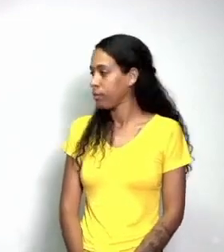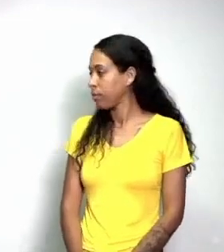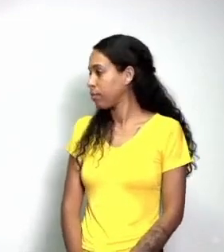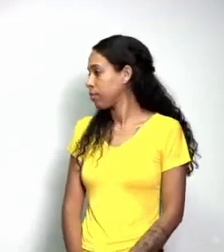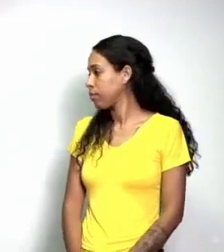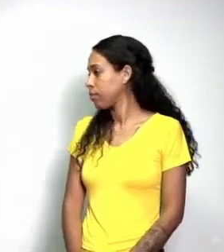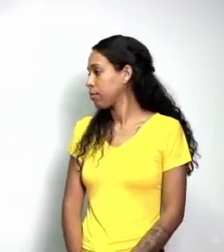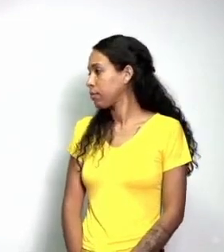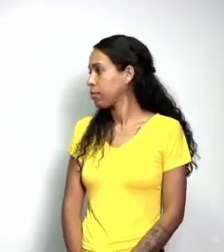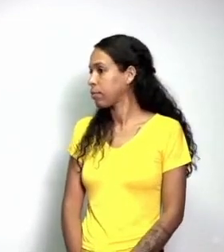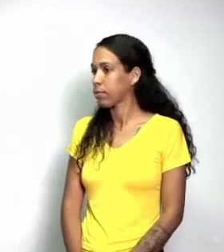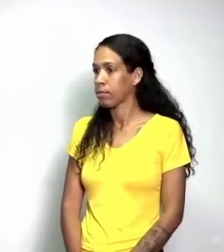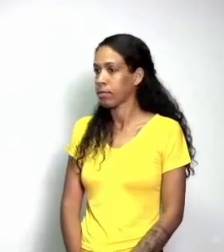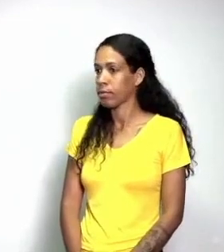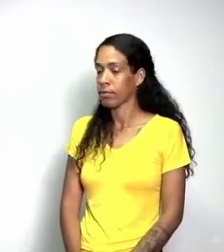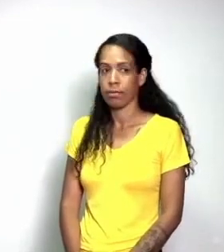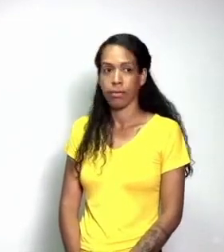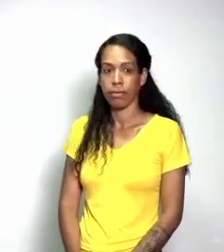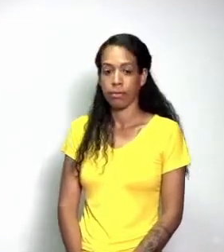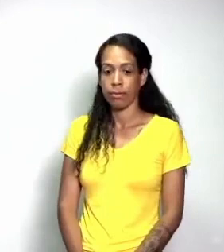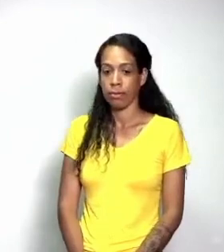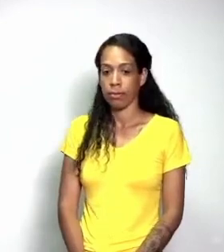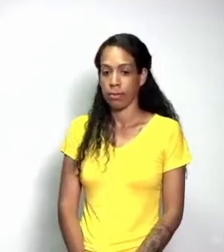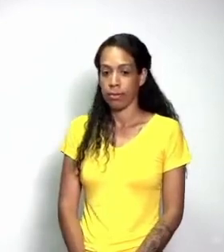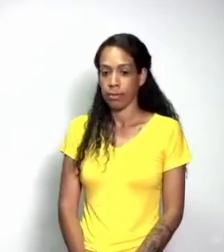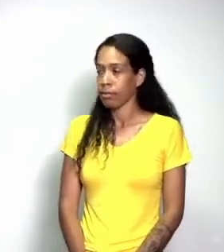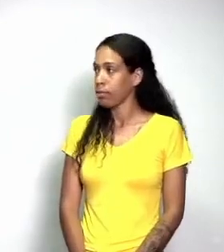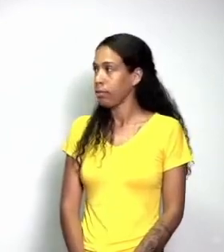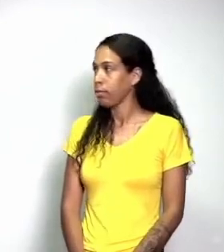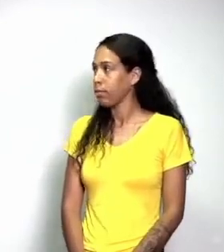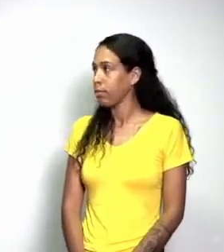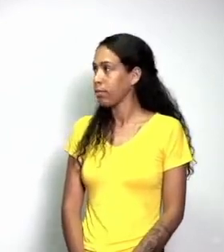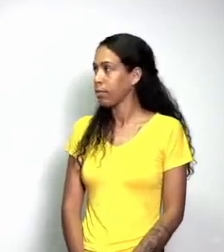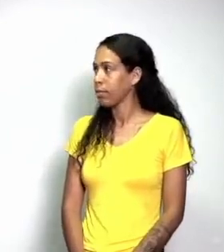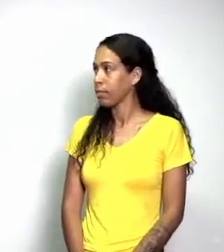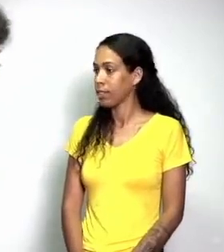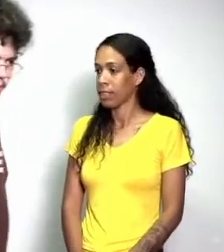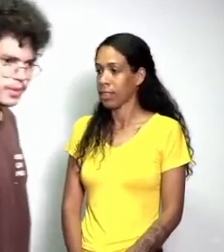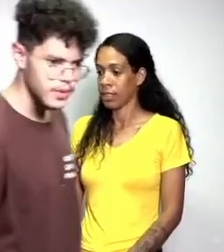Bom, vamos começar pela monitoração aqui.